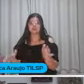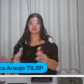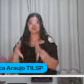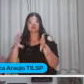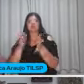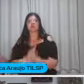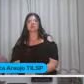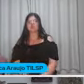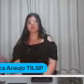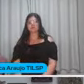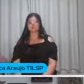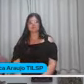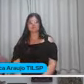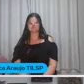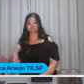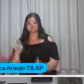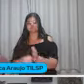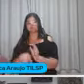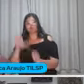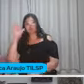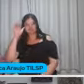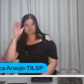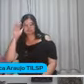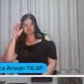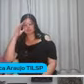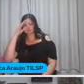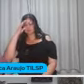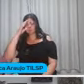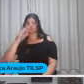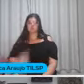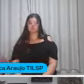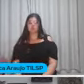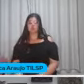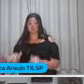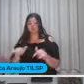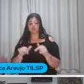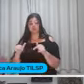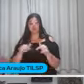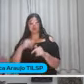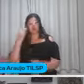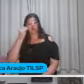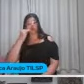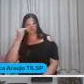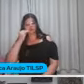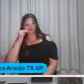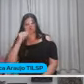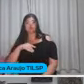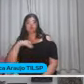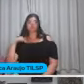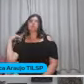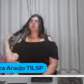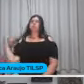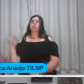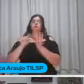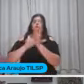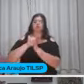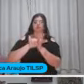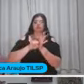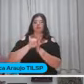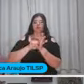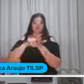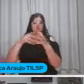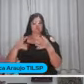Fomentar essas perguntas E curiosidades E trabalhar experiências Vivências Pesquisas Em